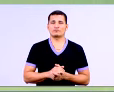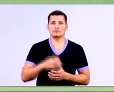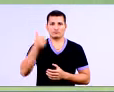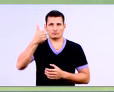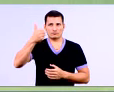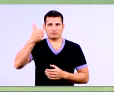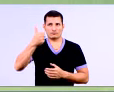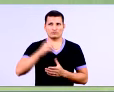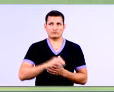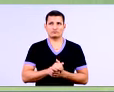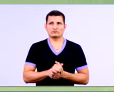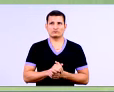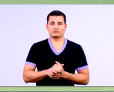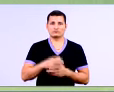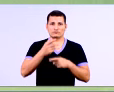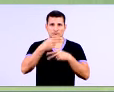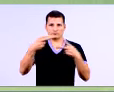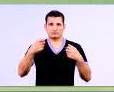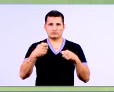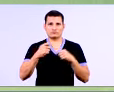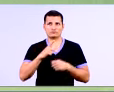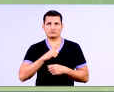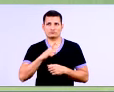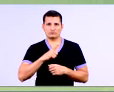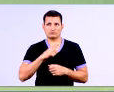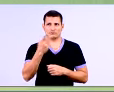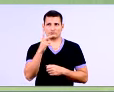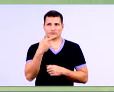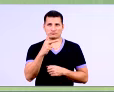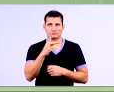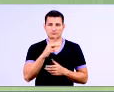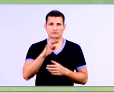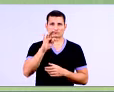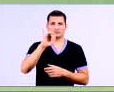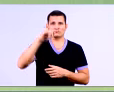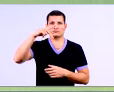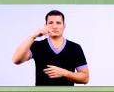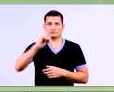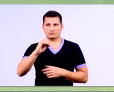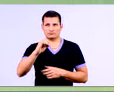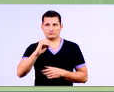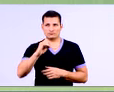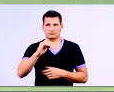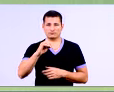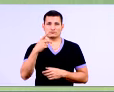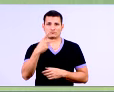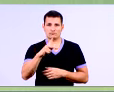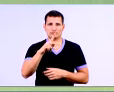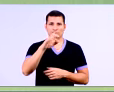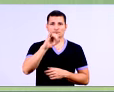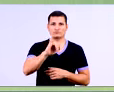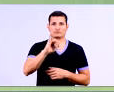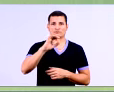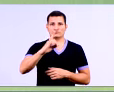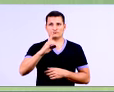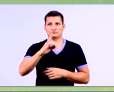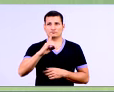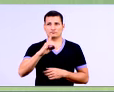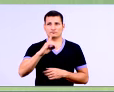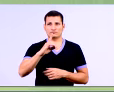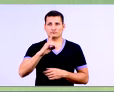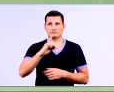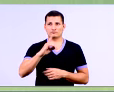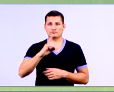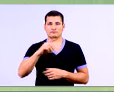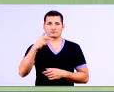Primeiro, um elemento tem que ter a sua tipagem, a sua identificação e